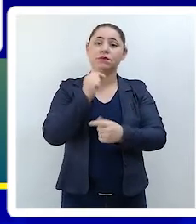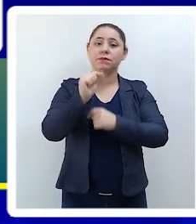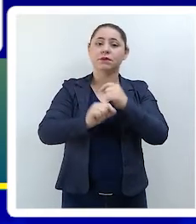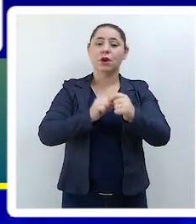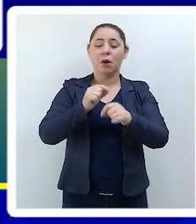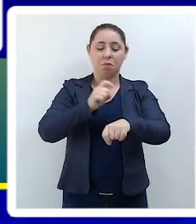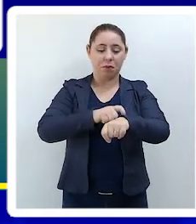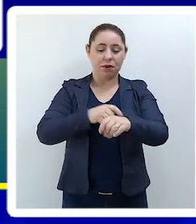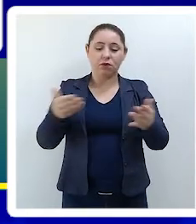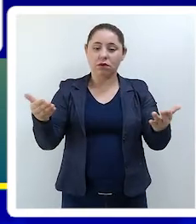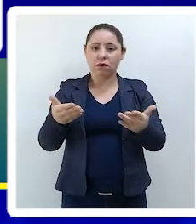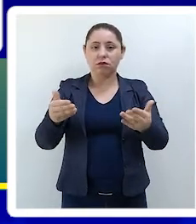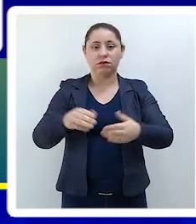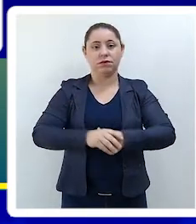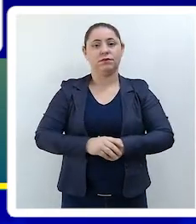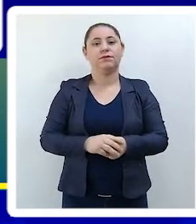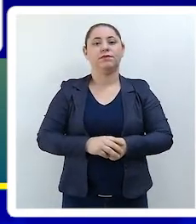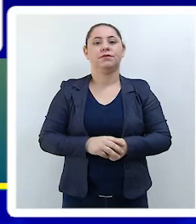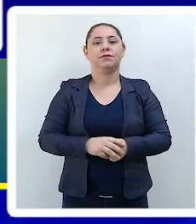nossa época.